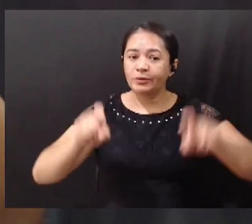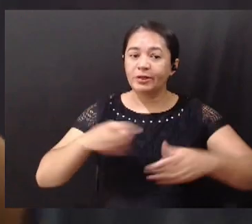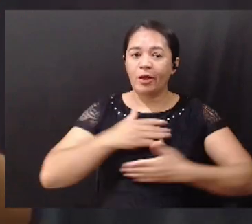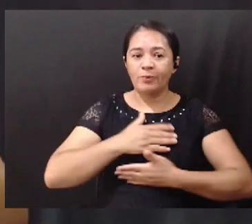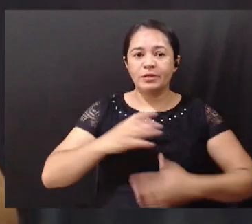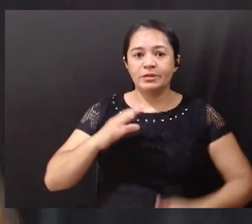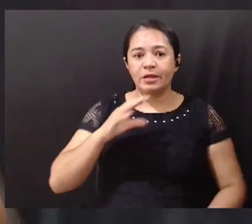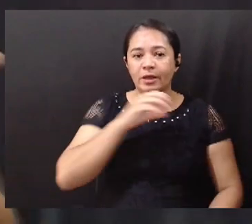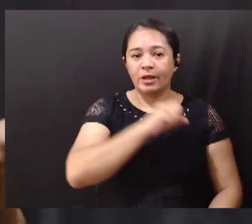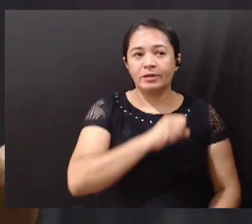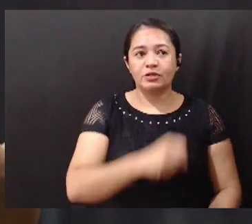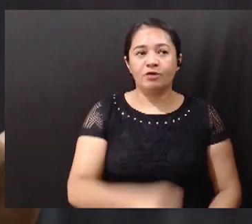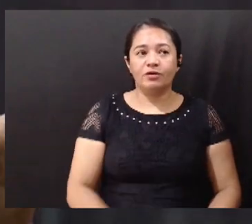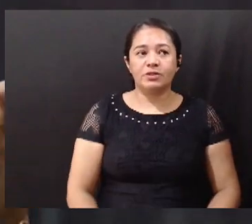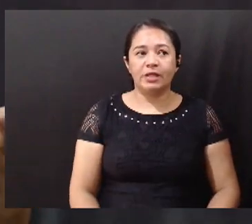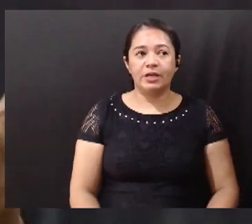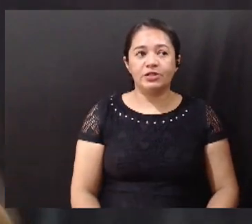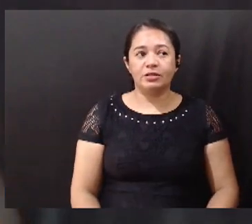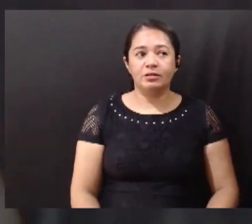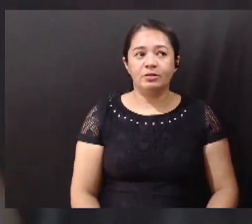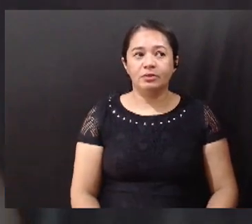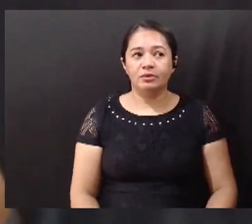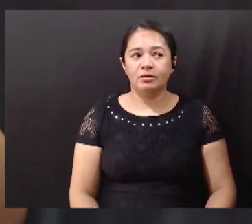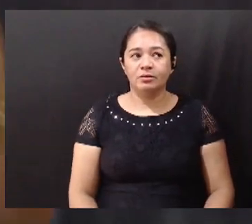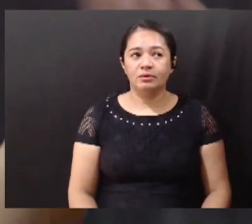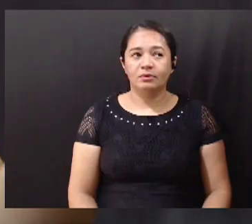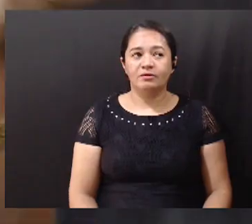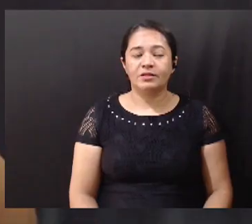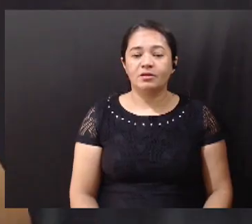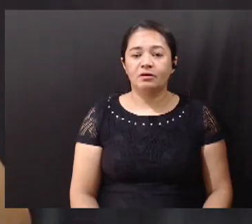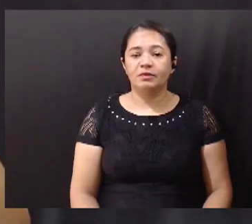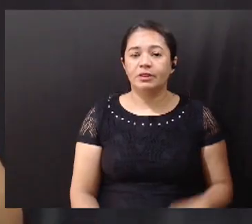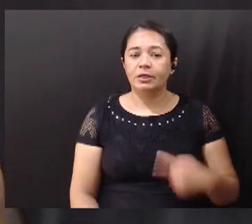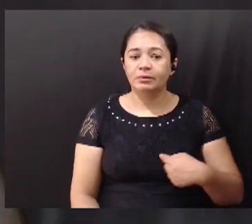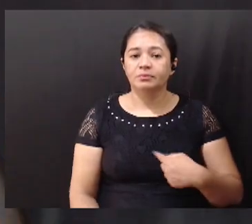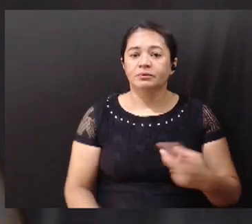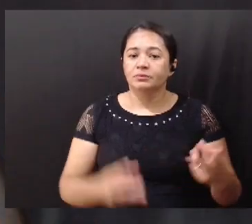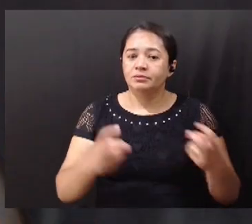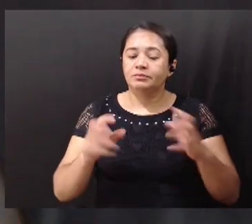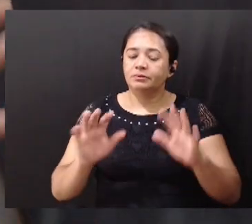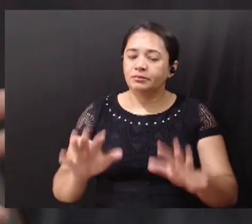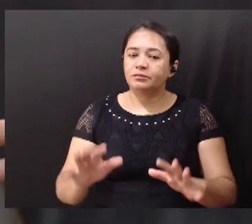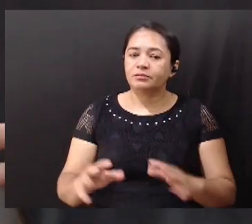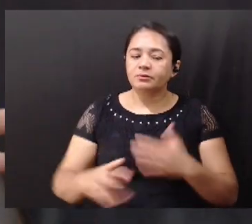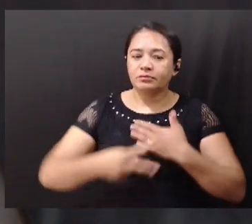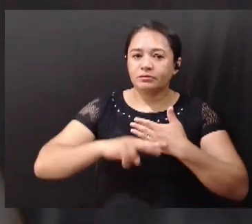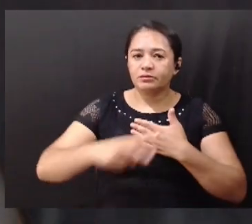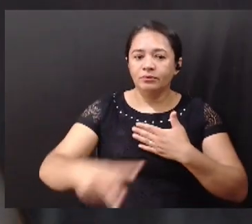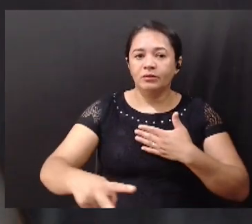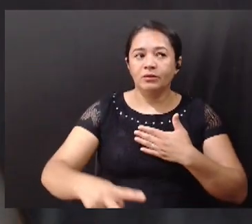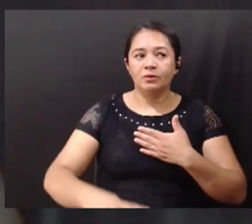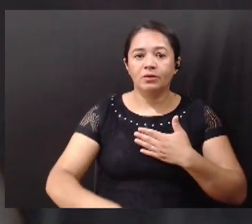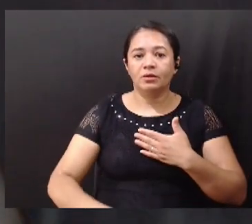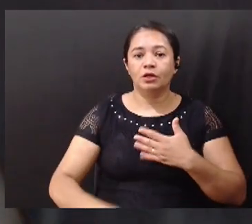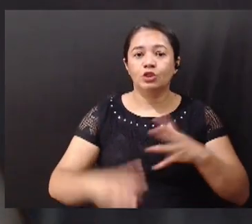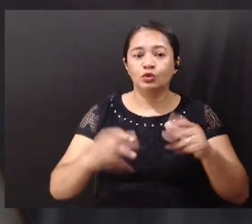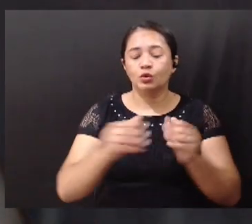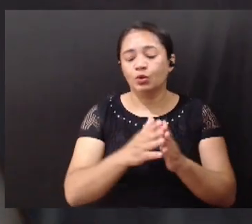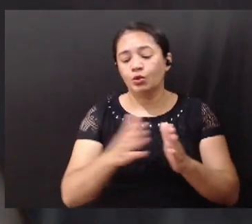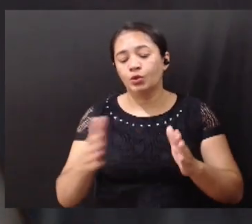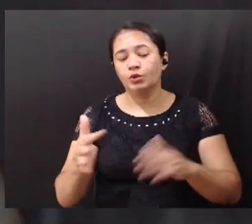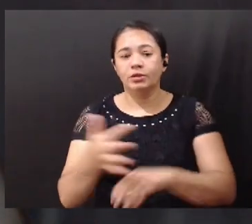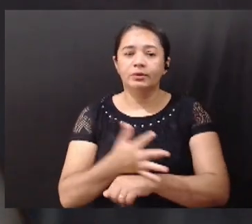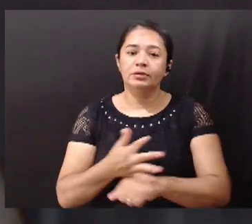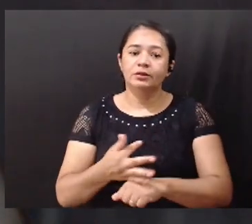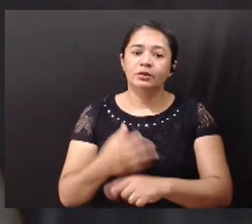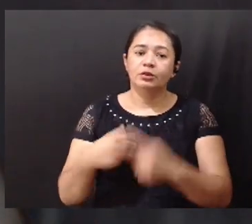o tempo passa e eu nem percebo, né? E isso vai trazer consequências aí em todas as esferas do desenvolvimento dessa criança, quando a